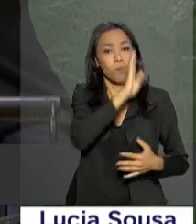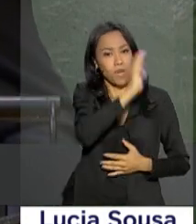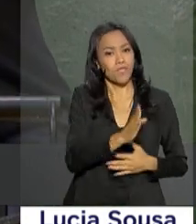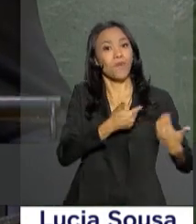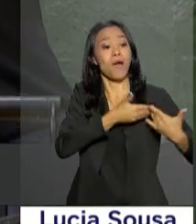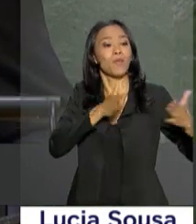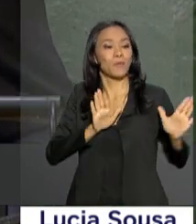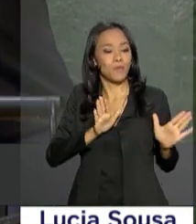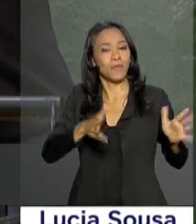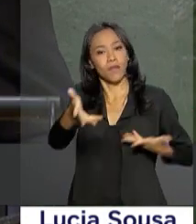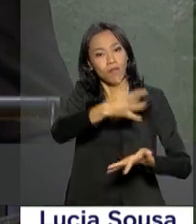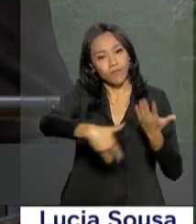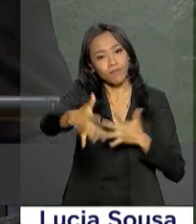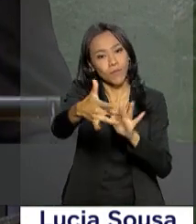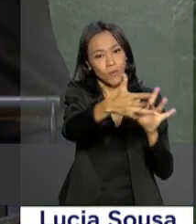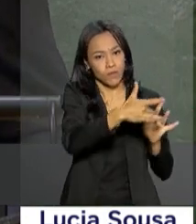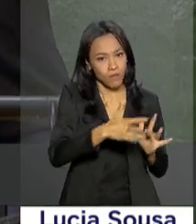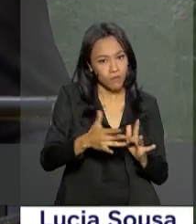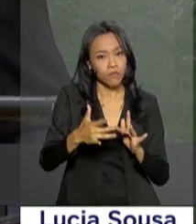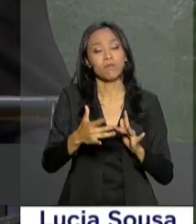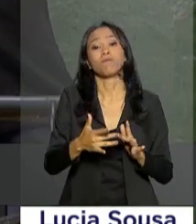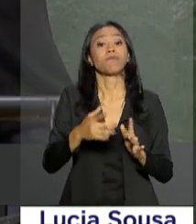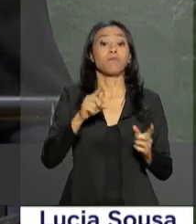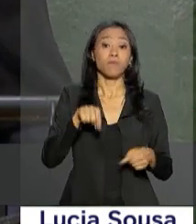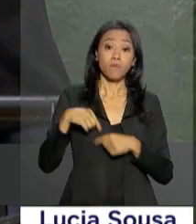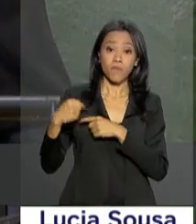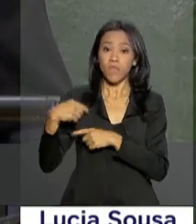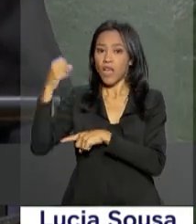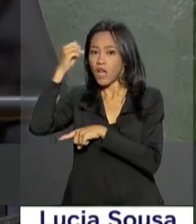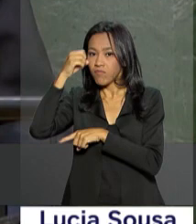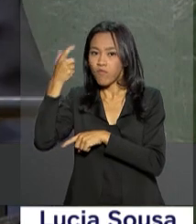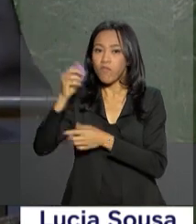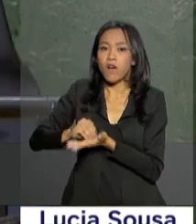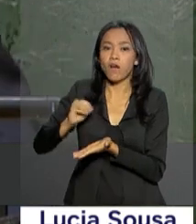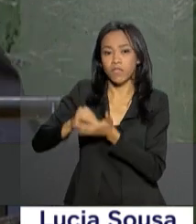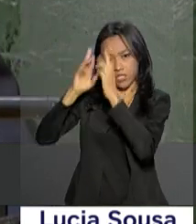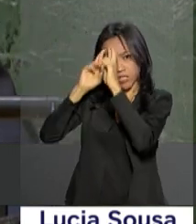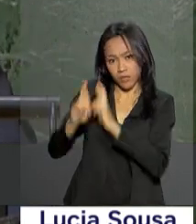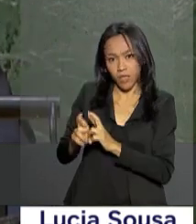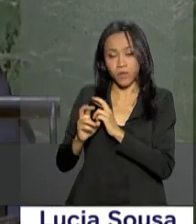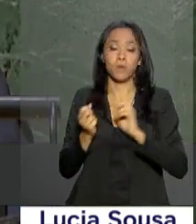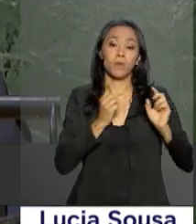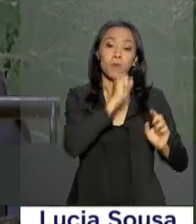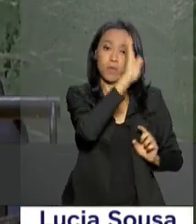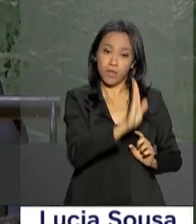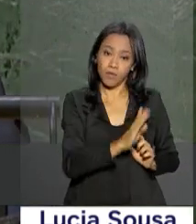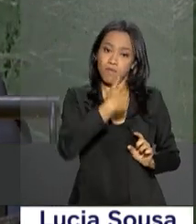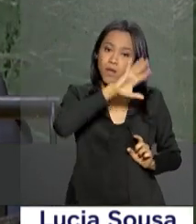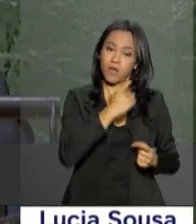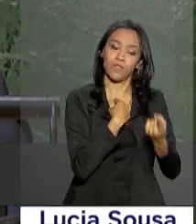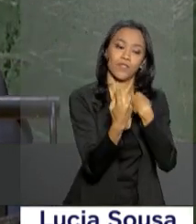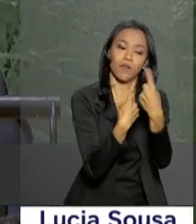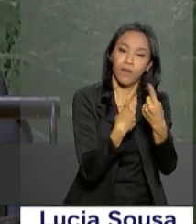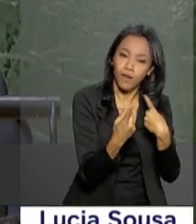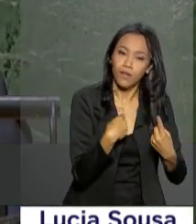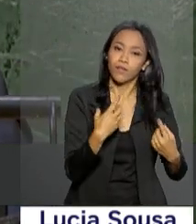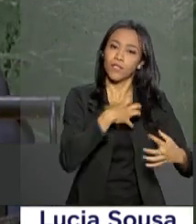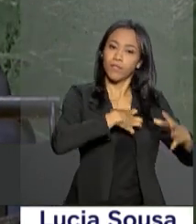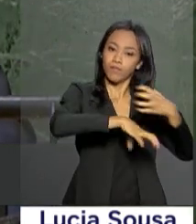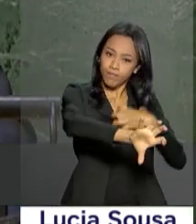integração que diante da intolerância propõe mais diálogo e solidariedade